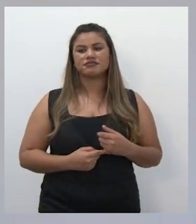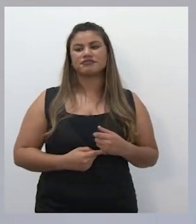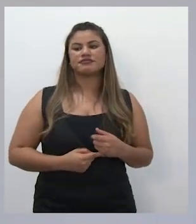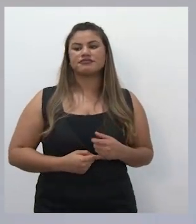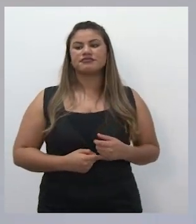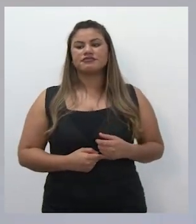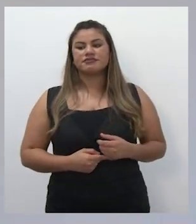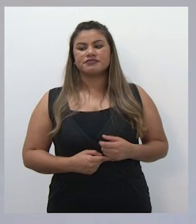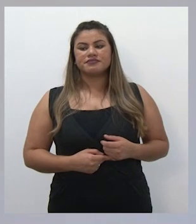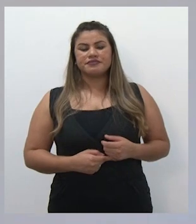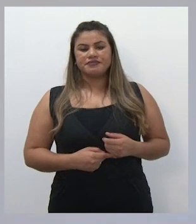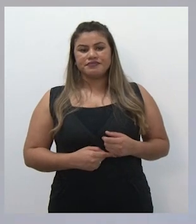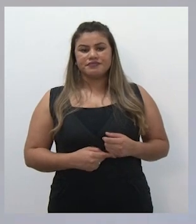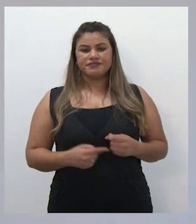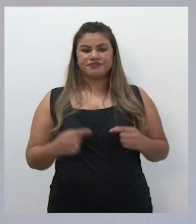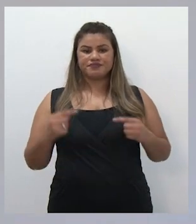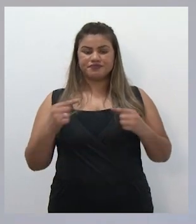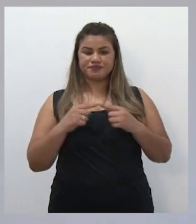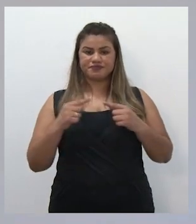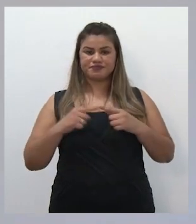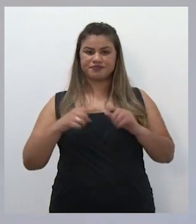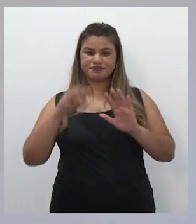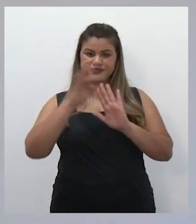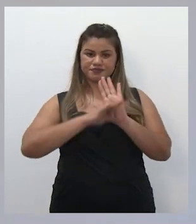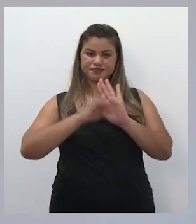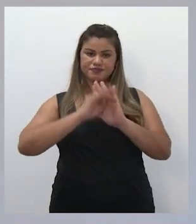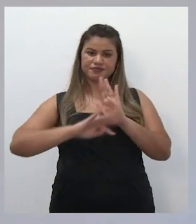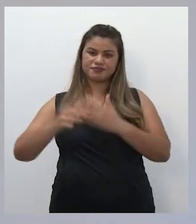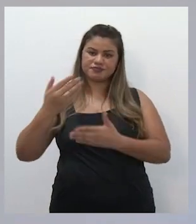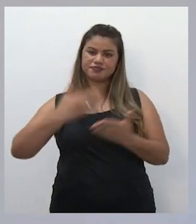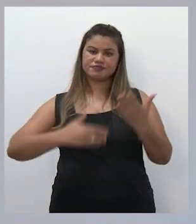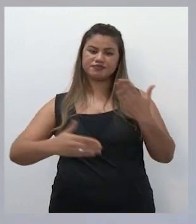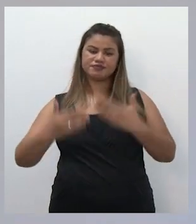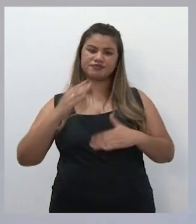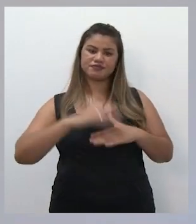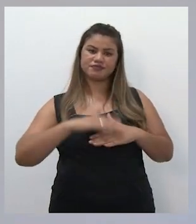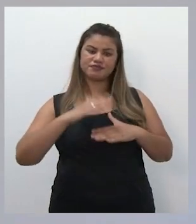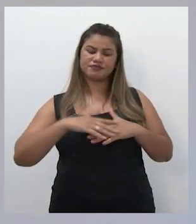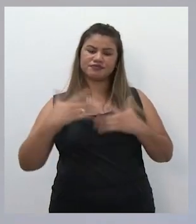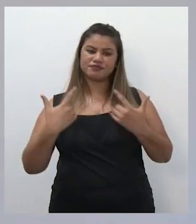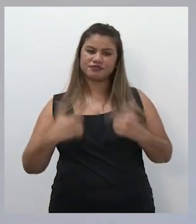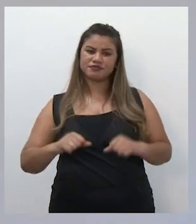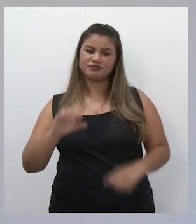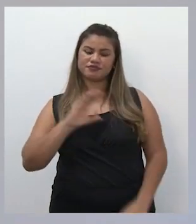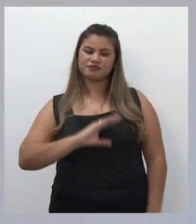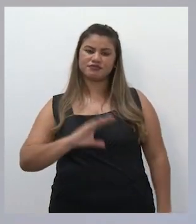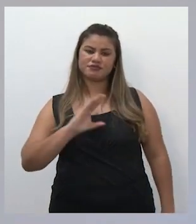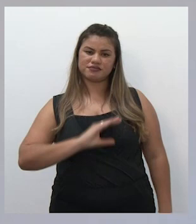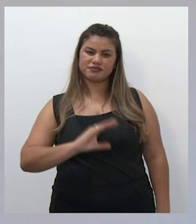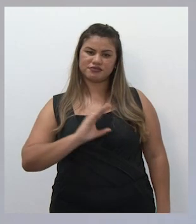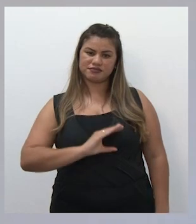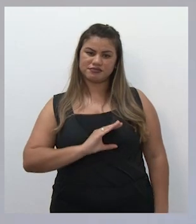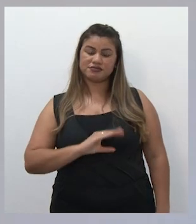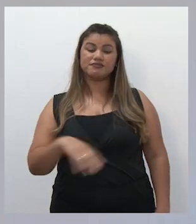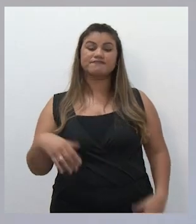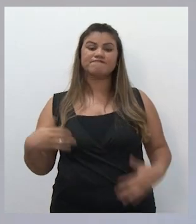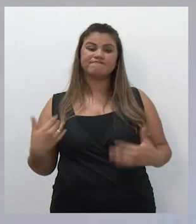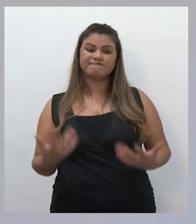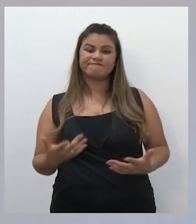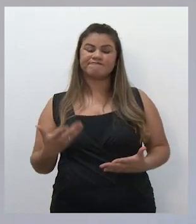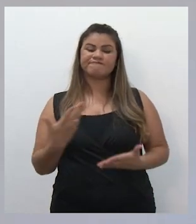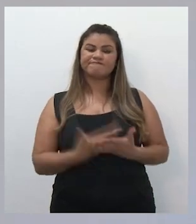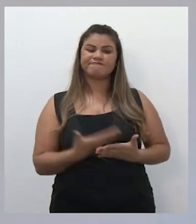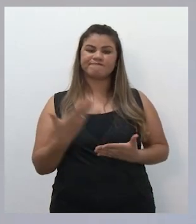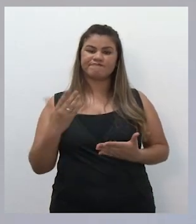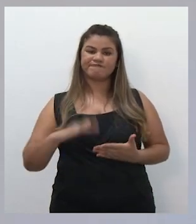diálogo com aqueles textos que foram trabalhados dentro da língua portuguesa. Então, o aluno tem